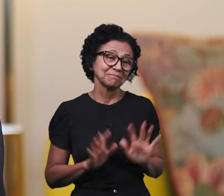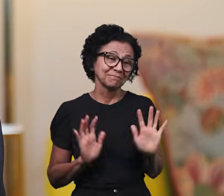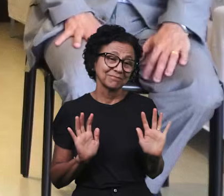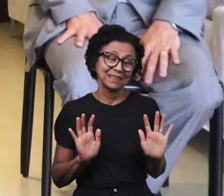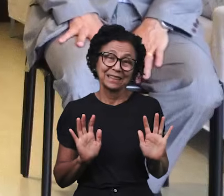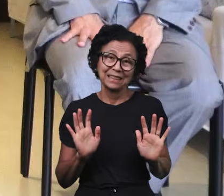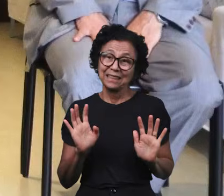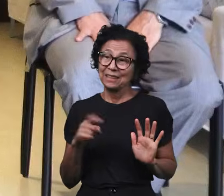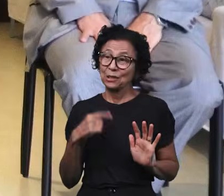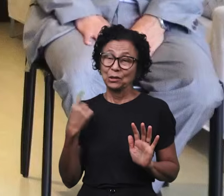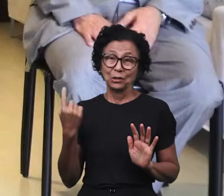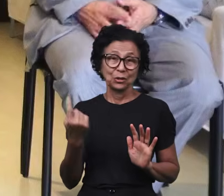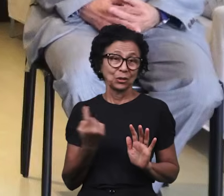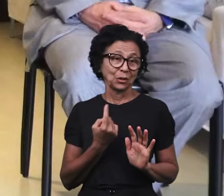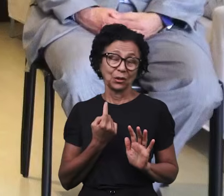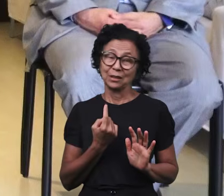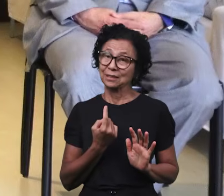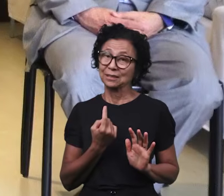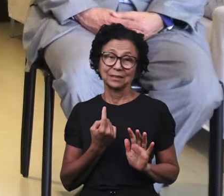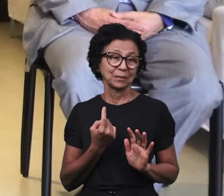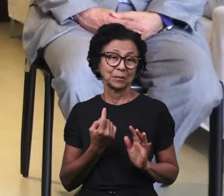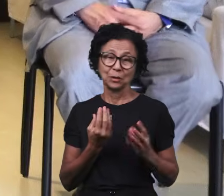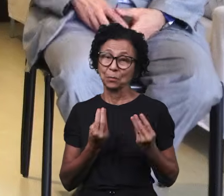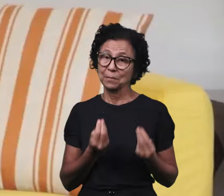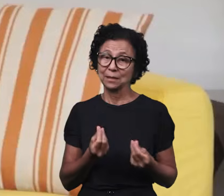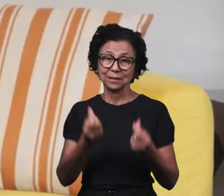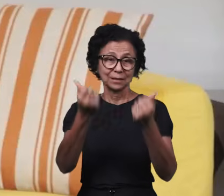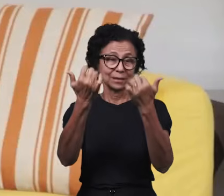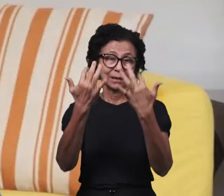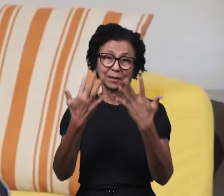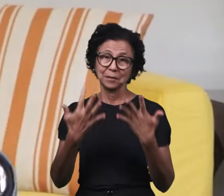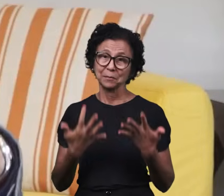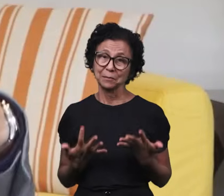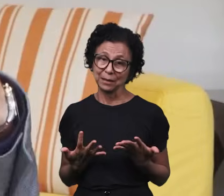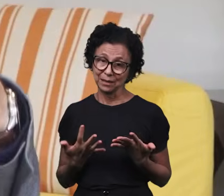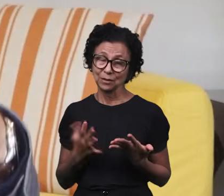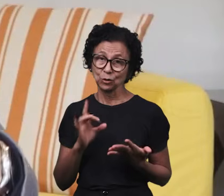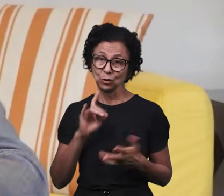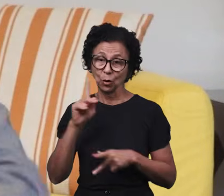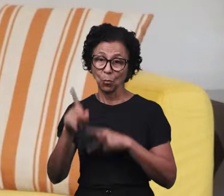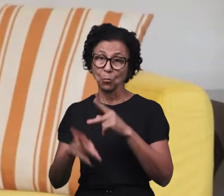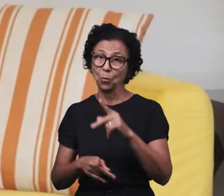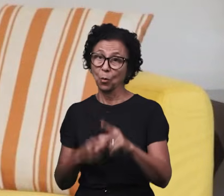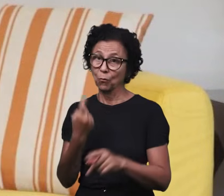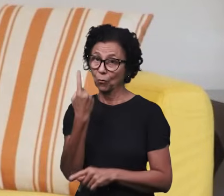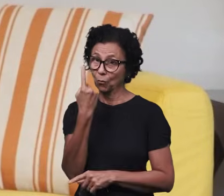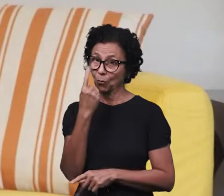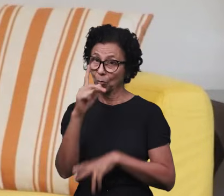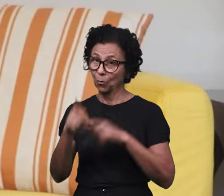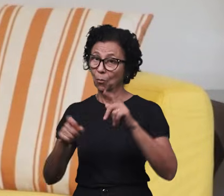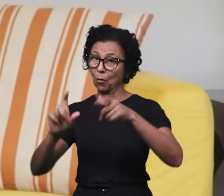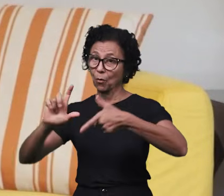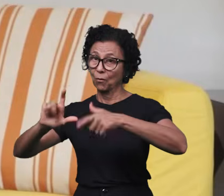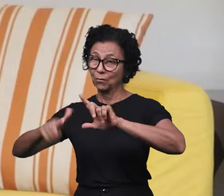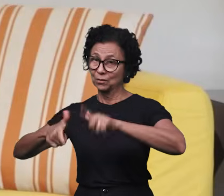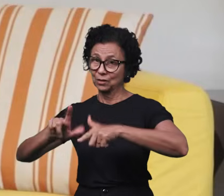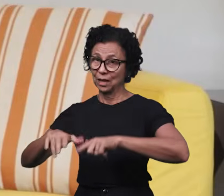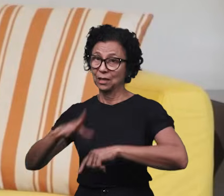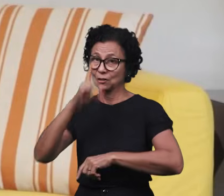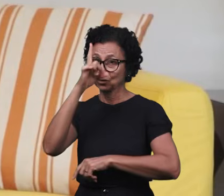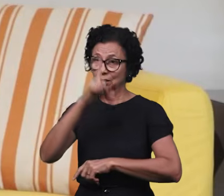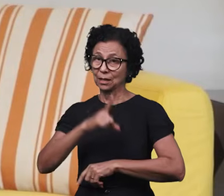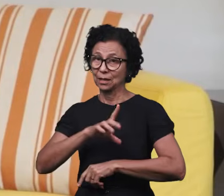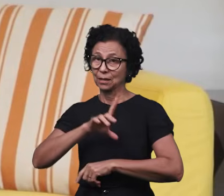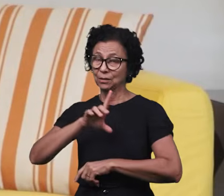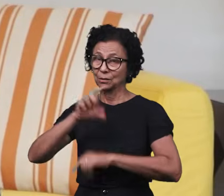do homem. Amém. Uma bênção que nem era para nós, se eu vou olhar pela palavra do Velho Testamento, Israel haveria de receber esta bênção,